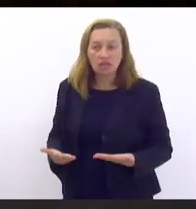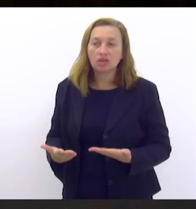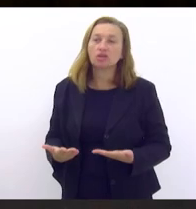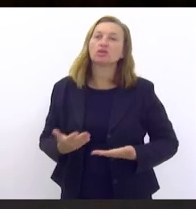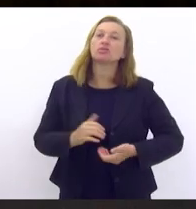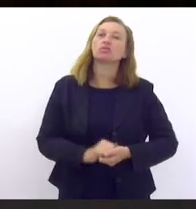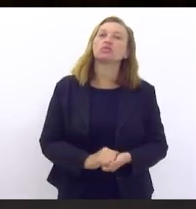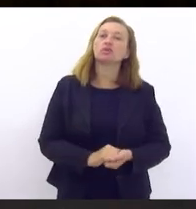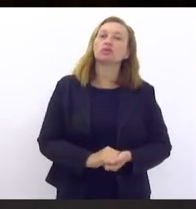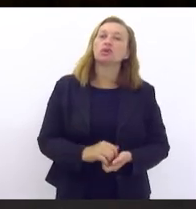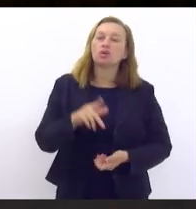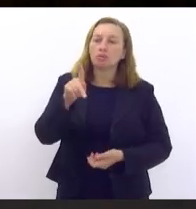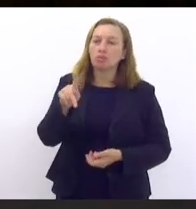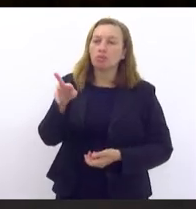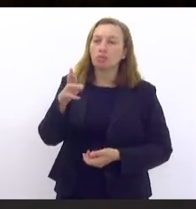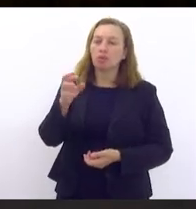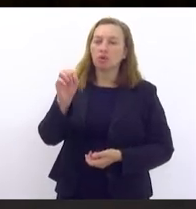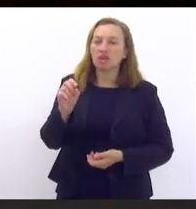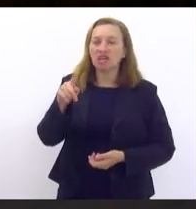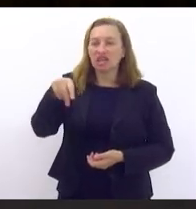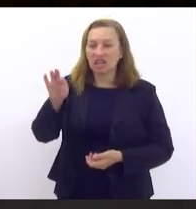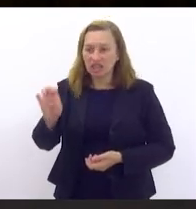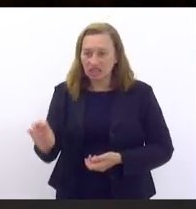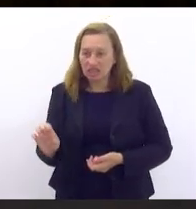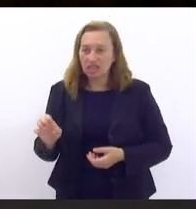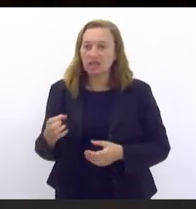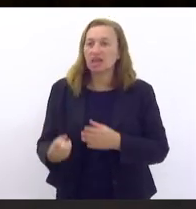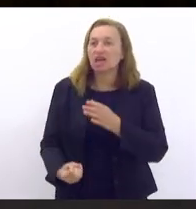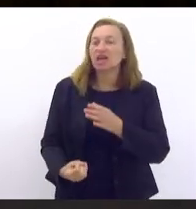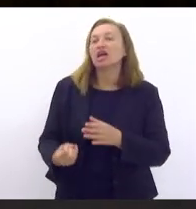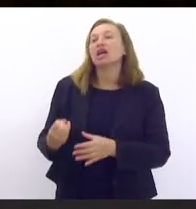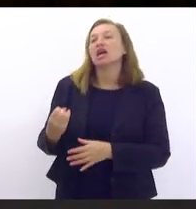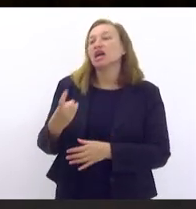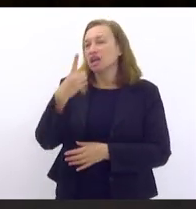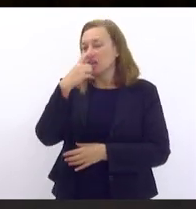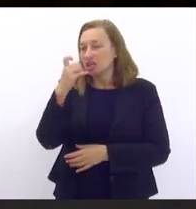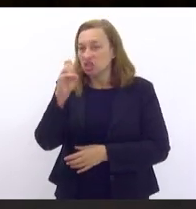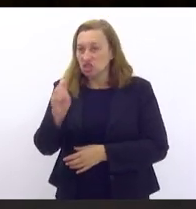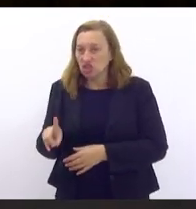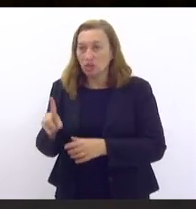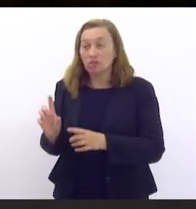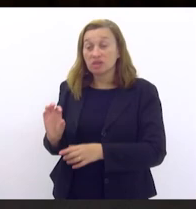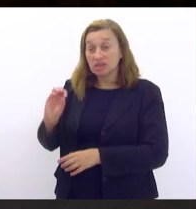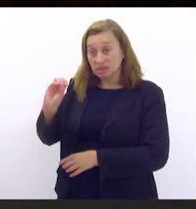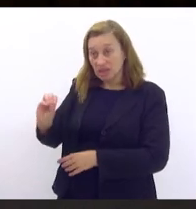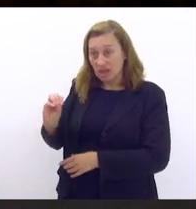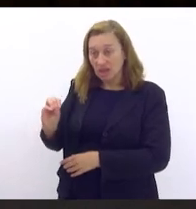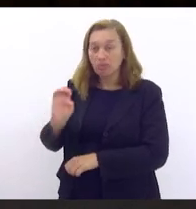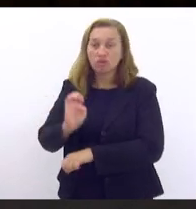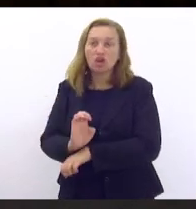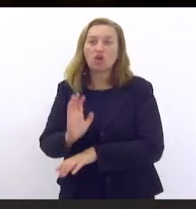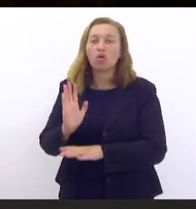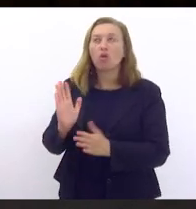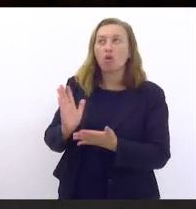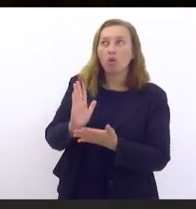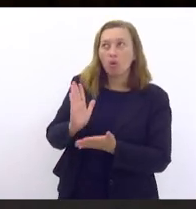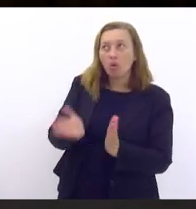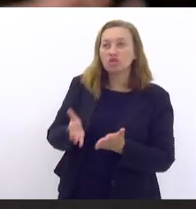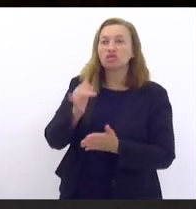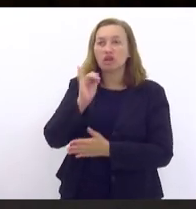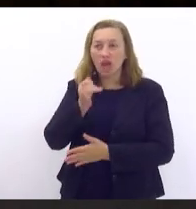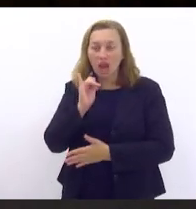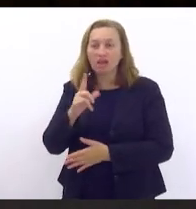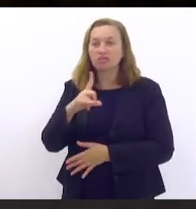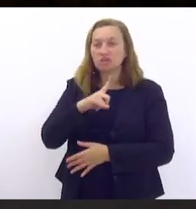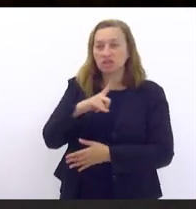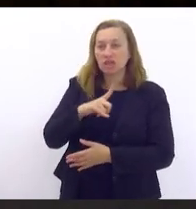do progride a gente iniciou o processo do Lixão Zero no estado aquele lixão que hoje a gente ainda tem relato é porque a gente